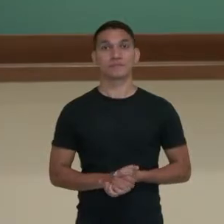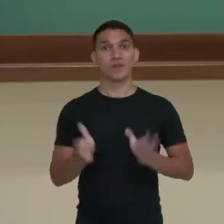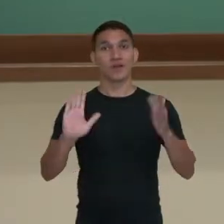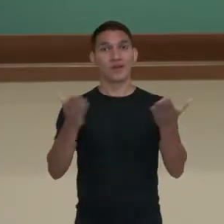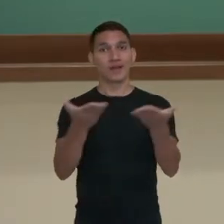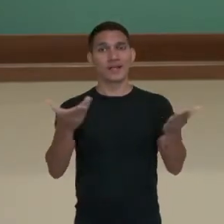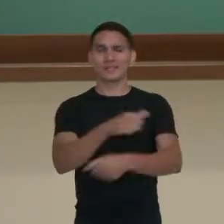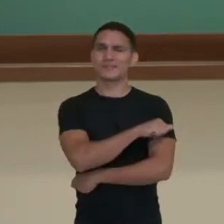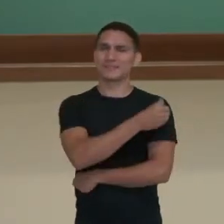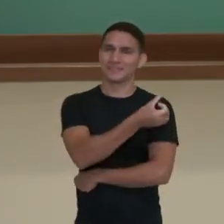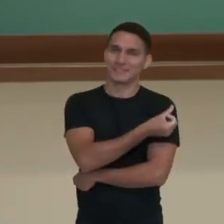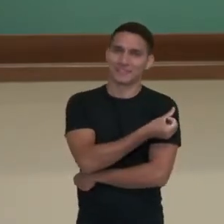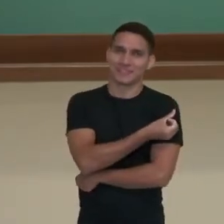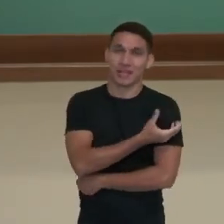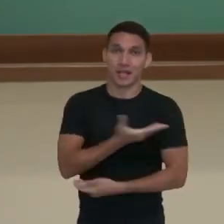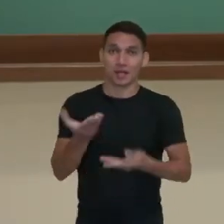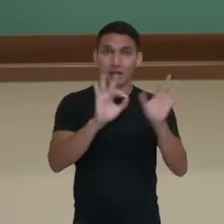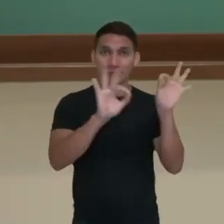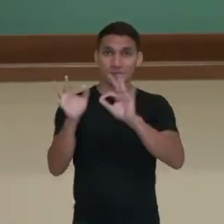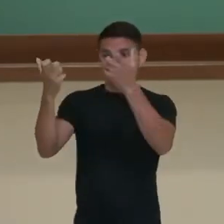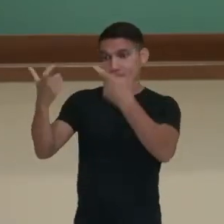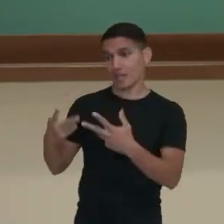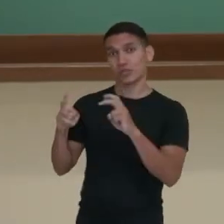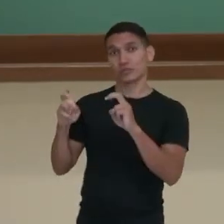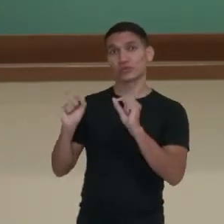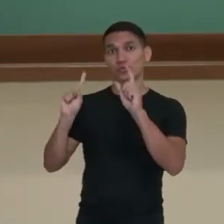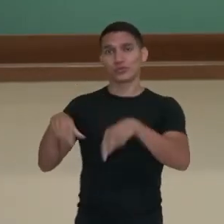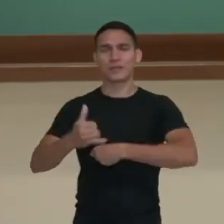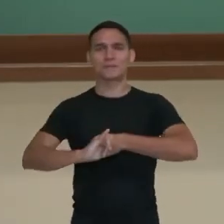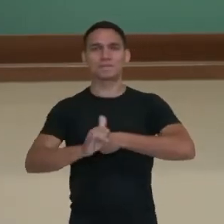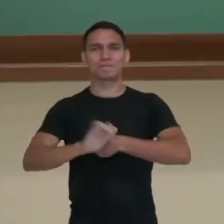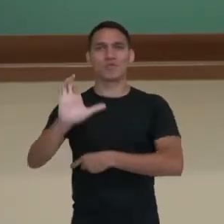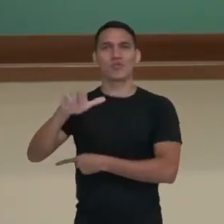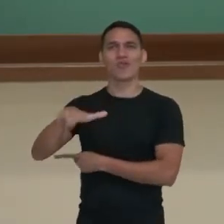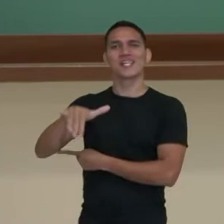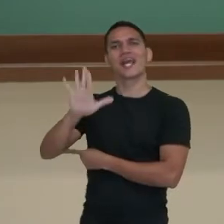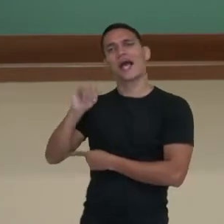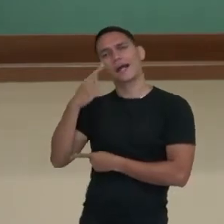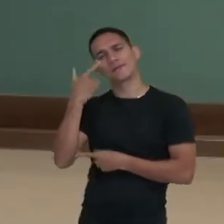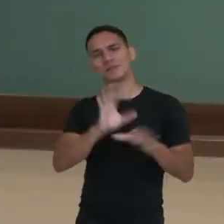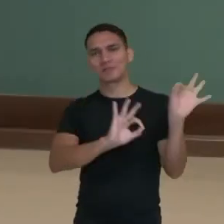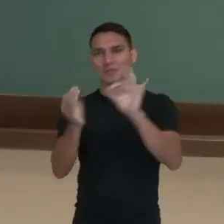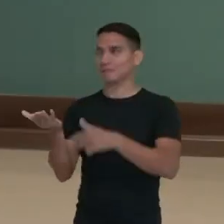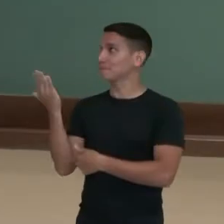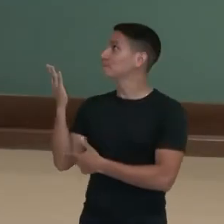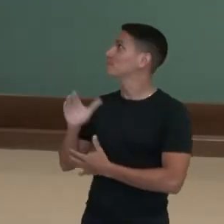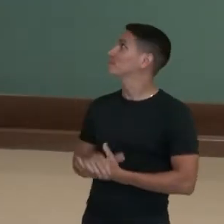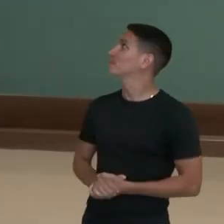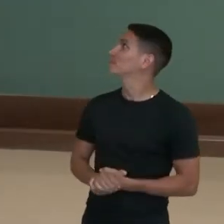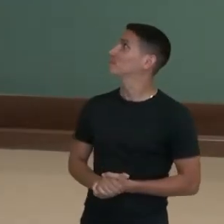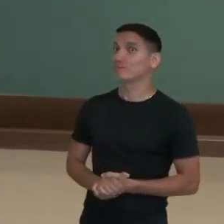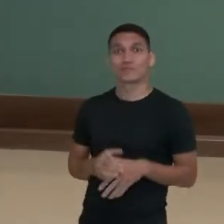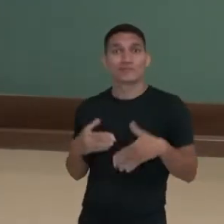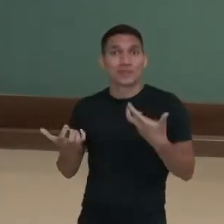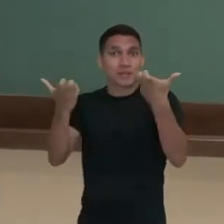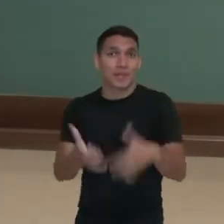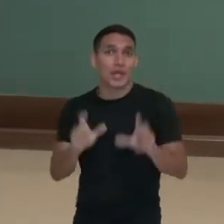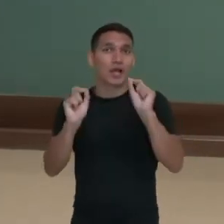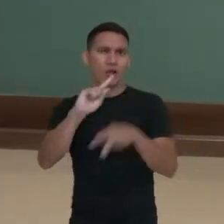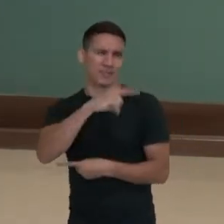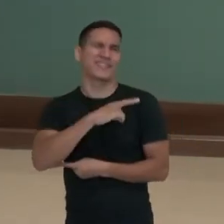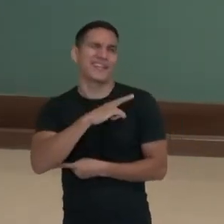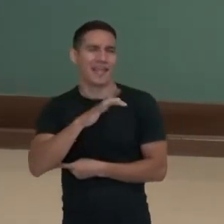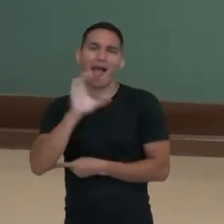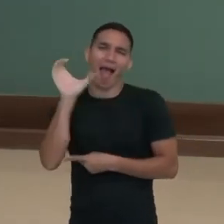Olá, estudantes do sexto ano. Nesse vídeo vamos falar sobre crônica. Acompanhem comigo. Bom, vamos lembrar